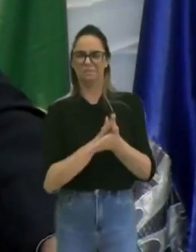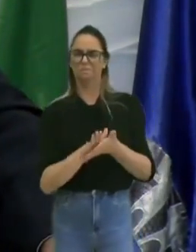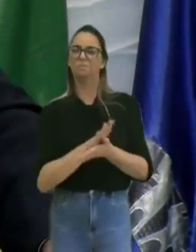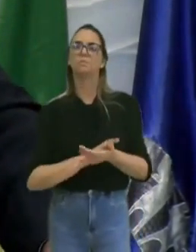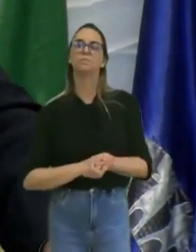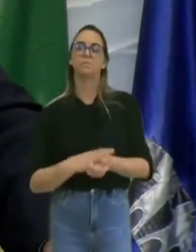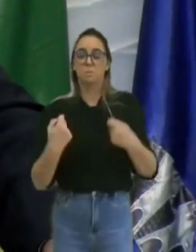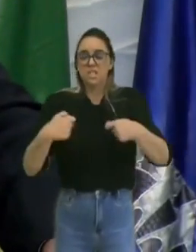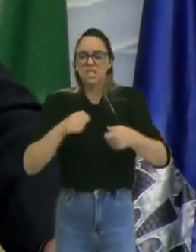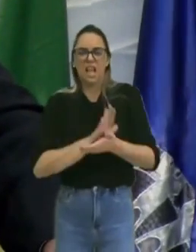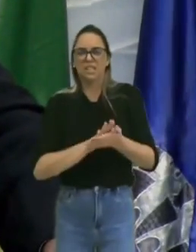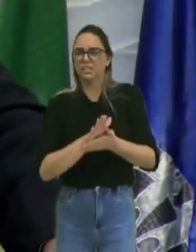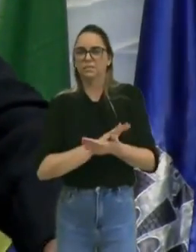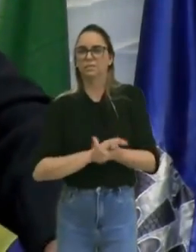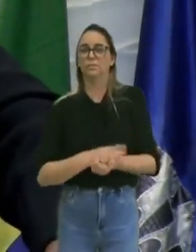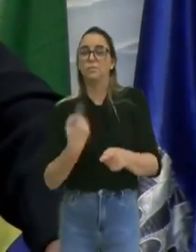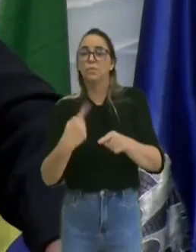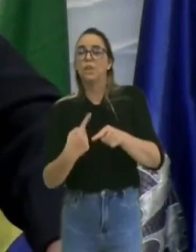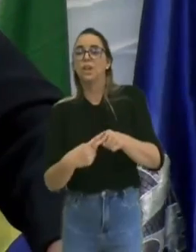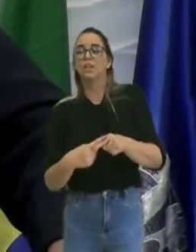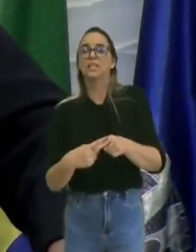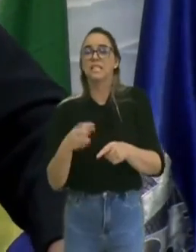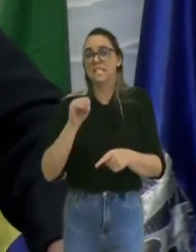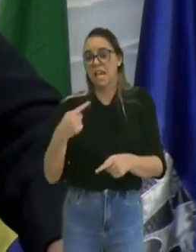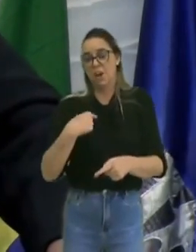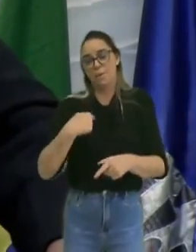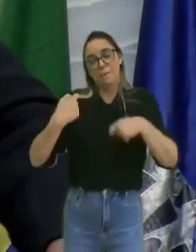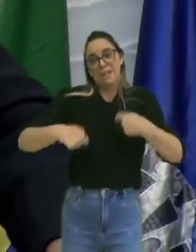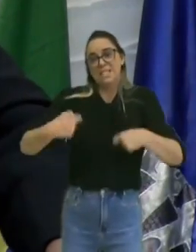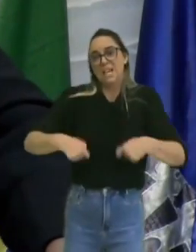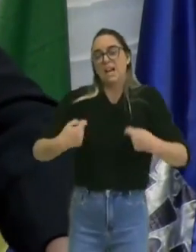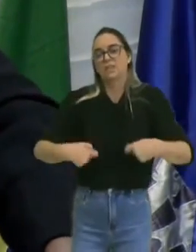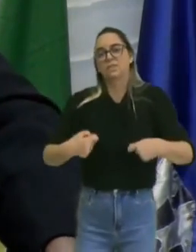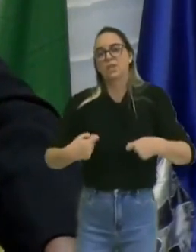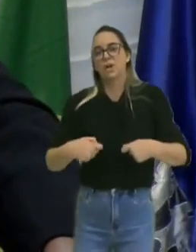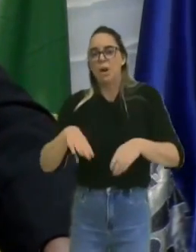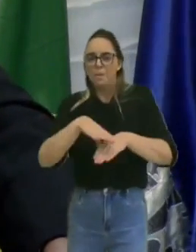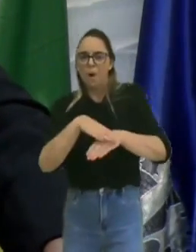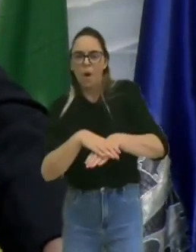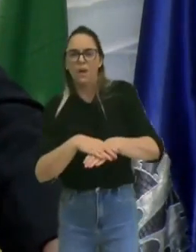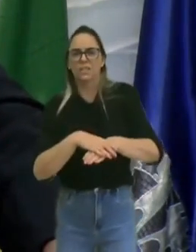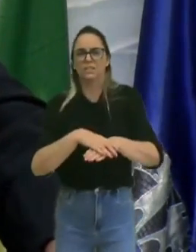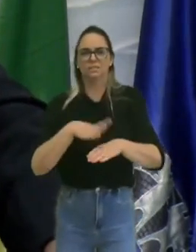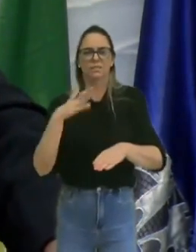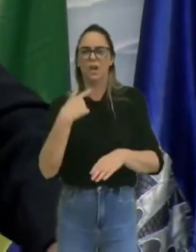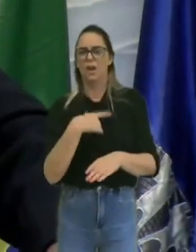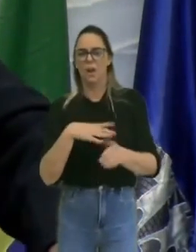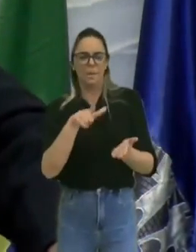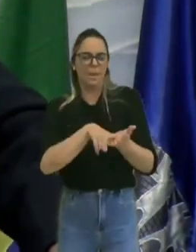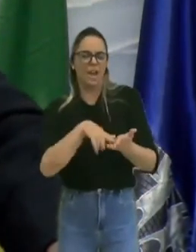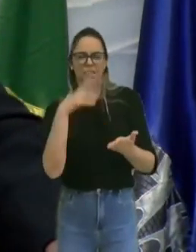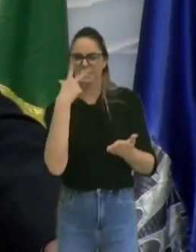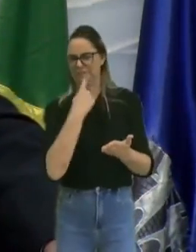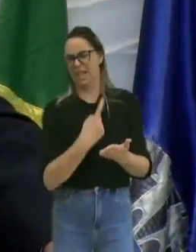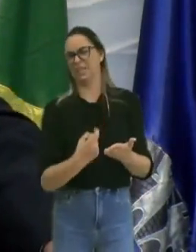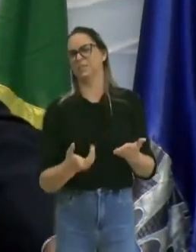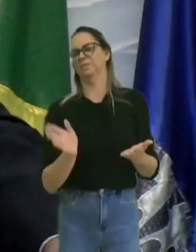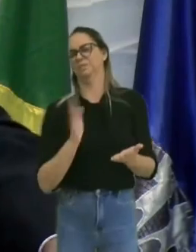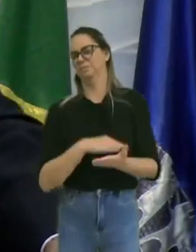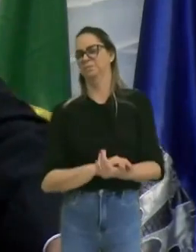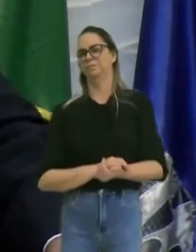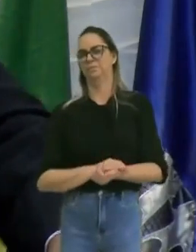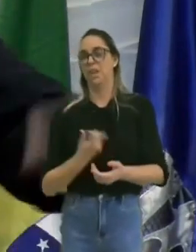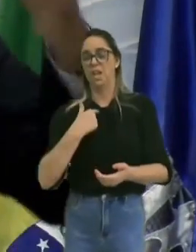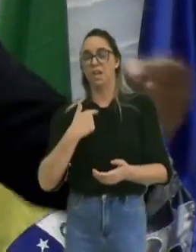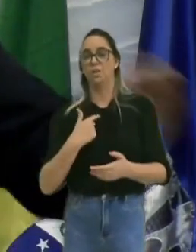nada. Por quê? Porque se eu precisar, eu tenho que estar lambendo suas botas, seu chulé. Aqui é homem, porra. Aqui eu não visto